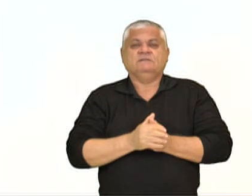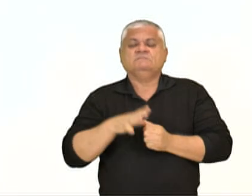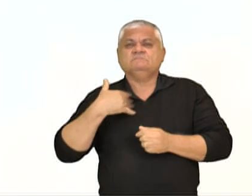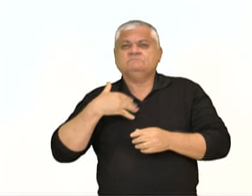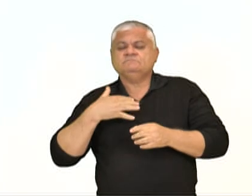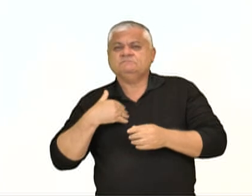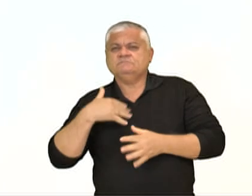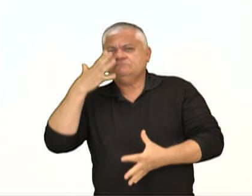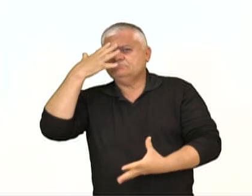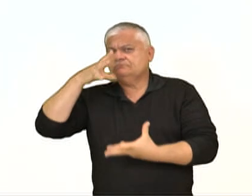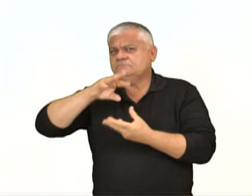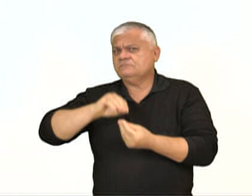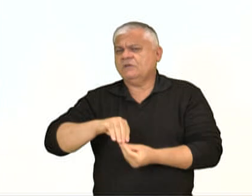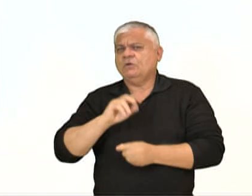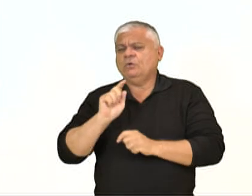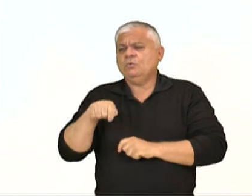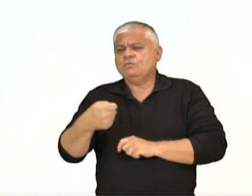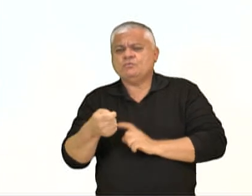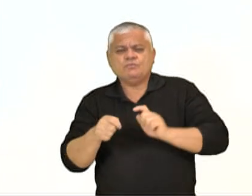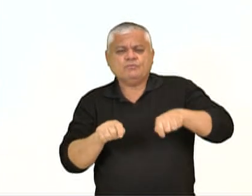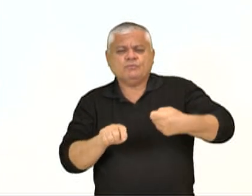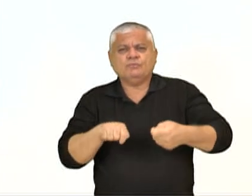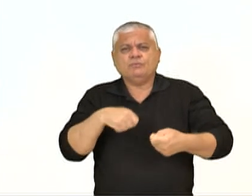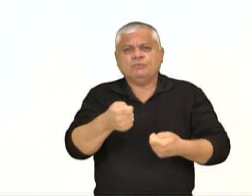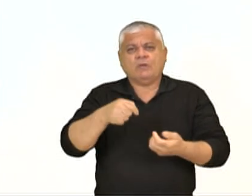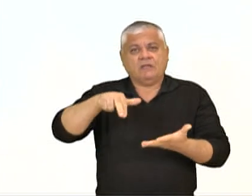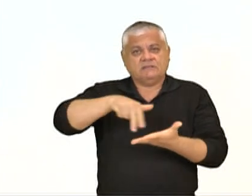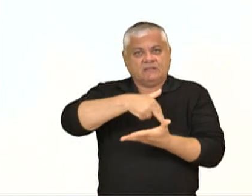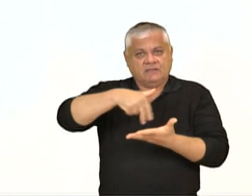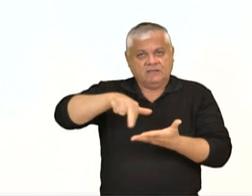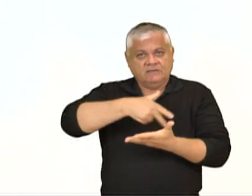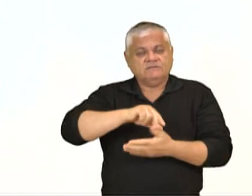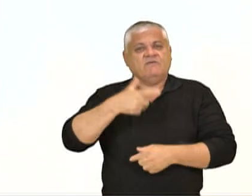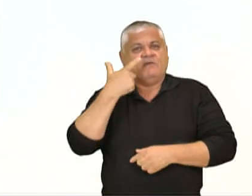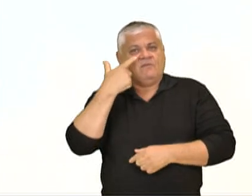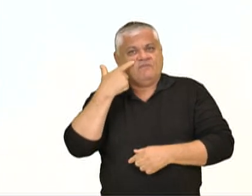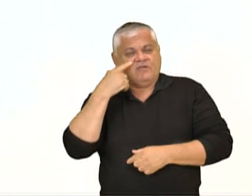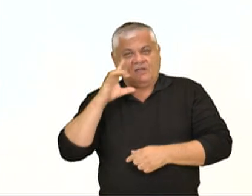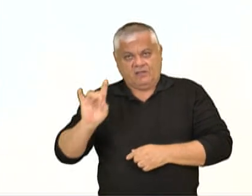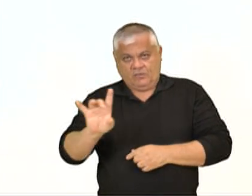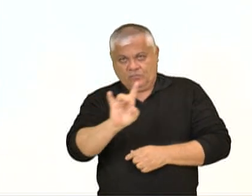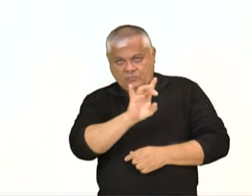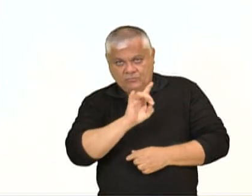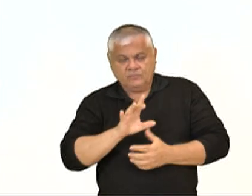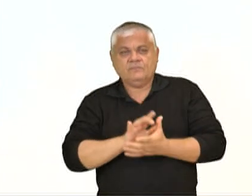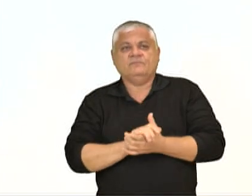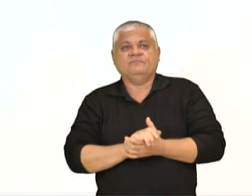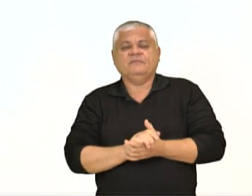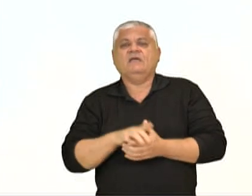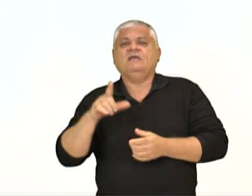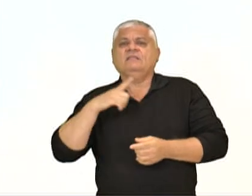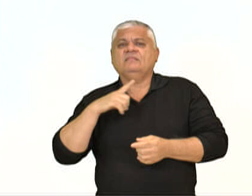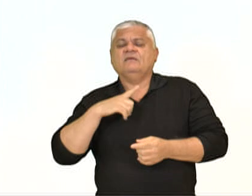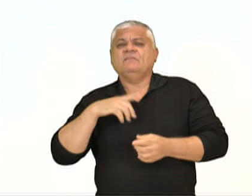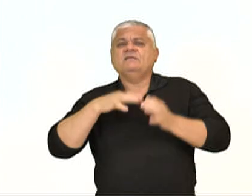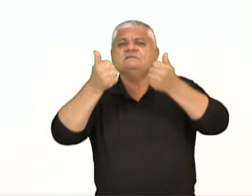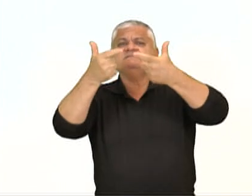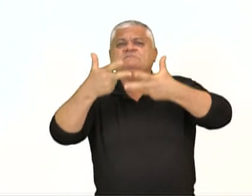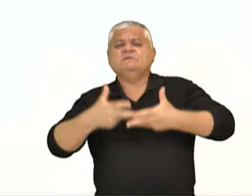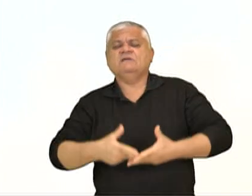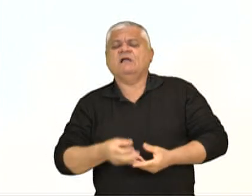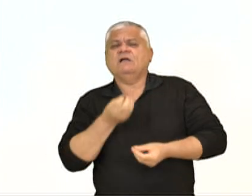e compreender a classificação de algumas danças, então a gente vai ver algumas classificações, e também citar alguns